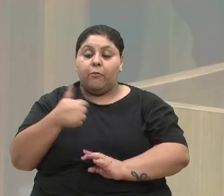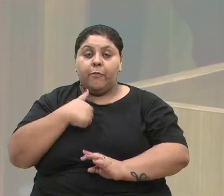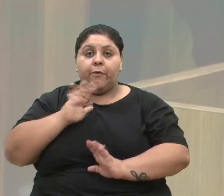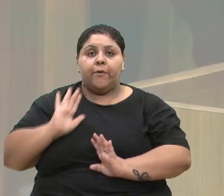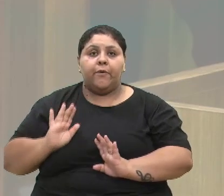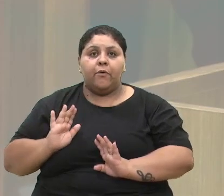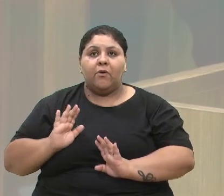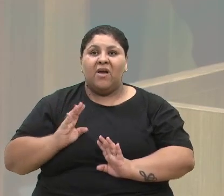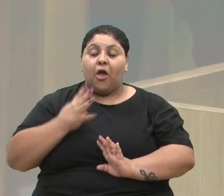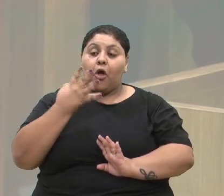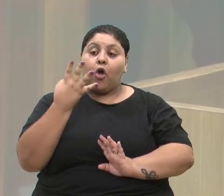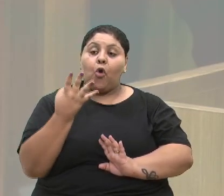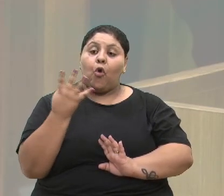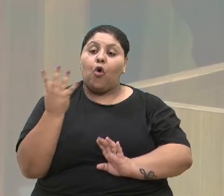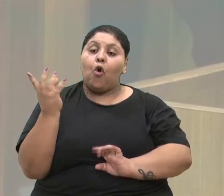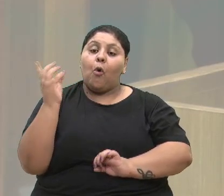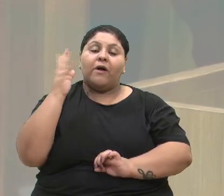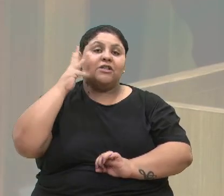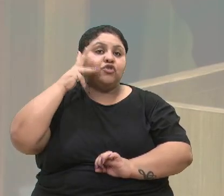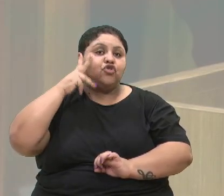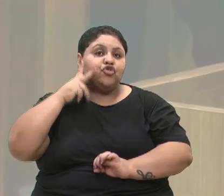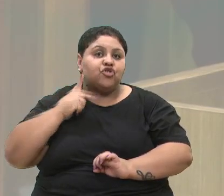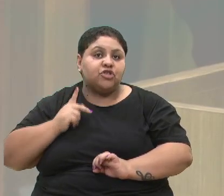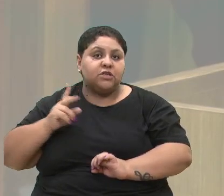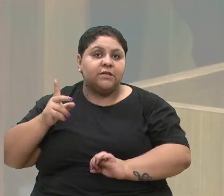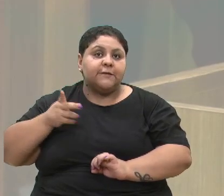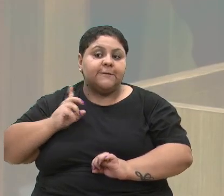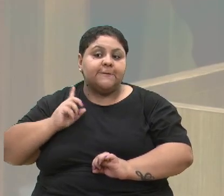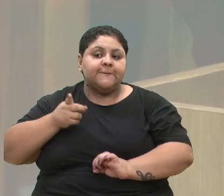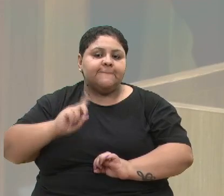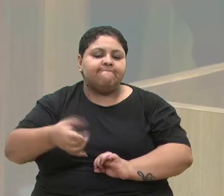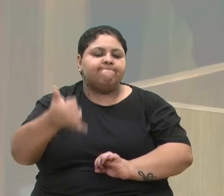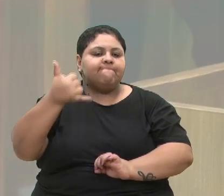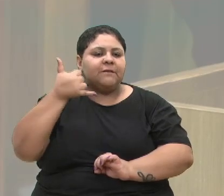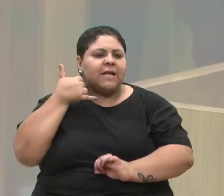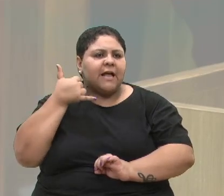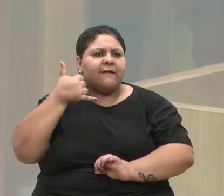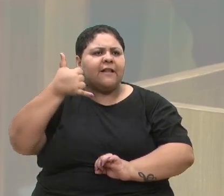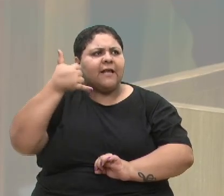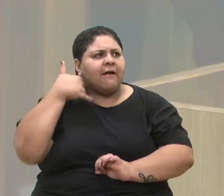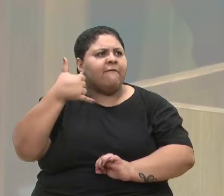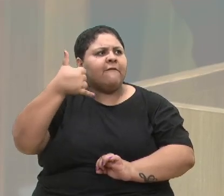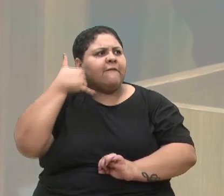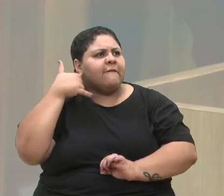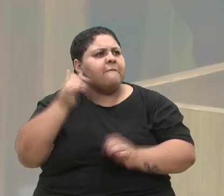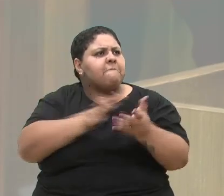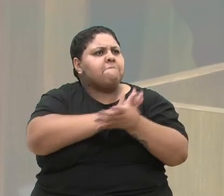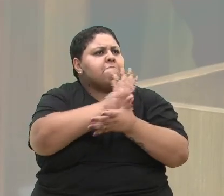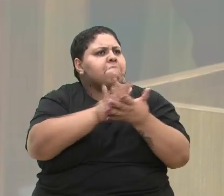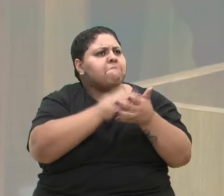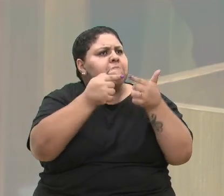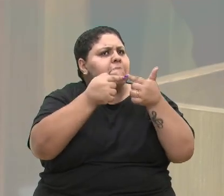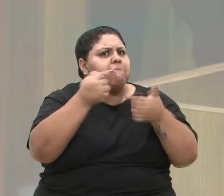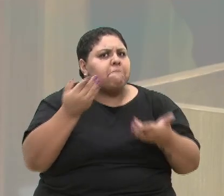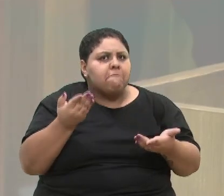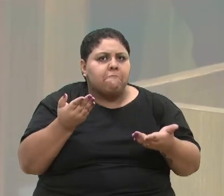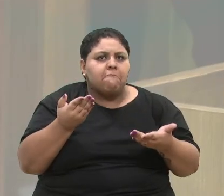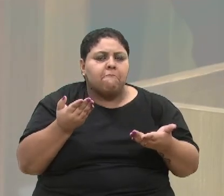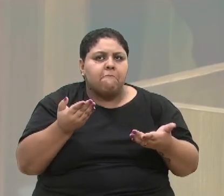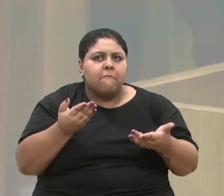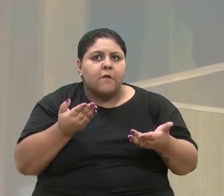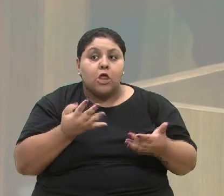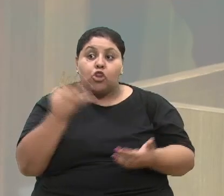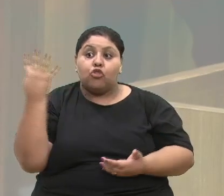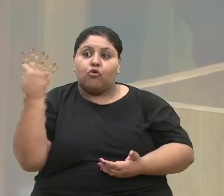por 4 dias consecutivos tentou ligar, e ligava, e ninguém atendia. E, finalmente, no